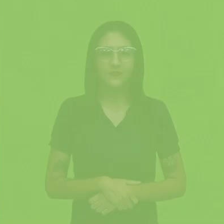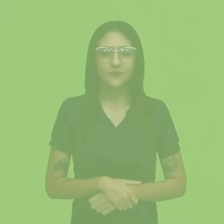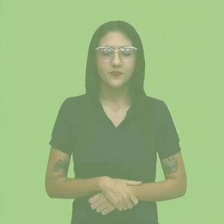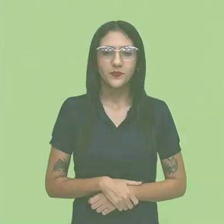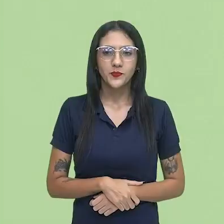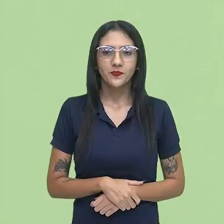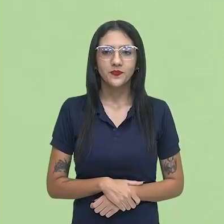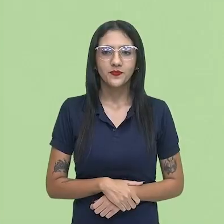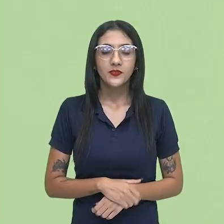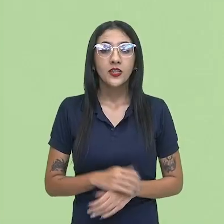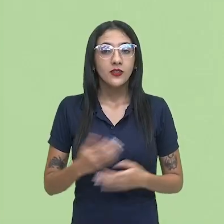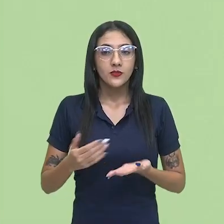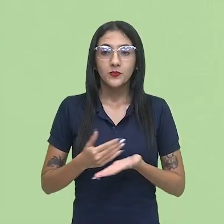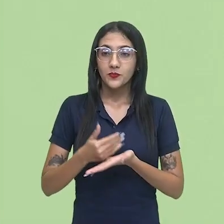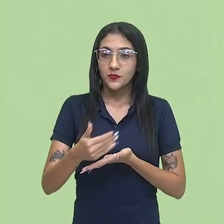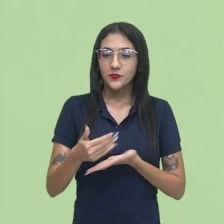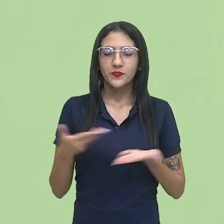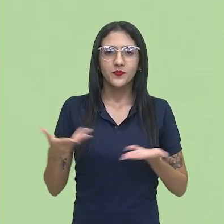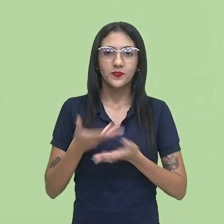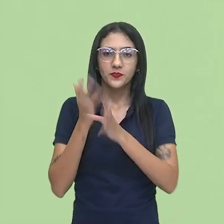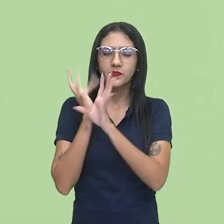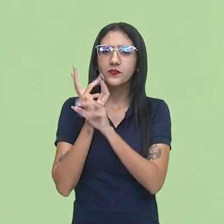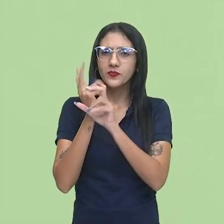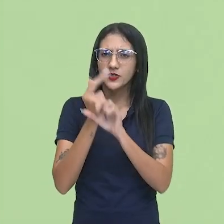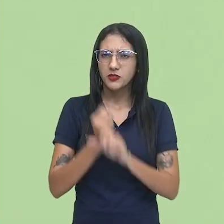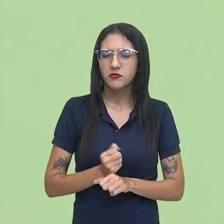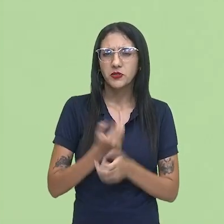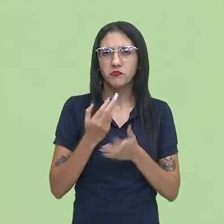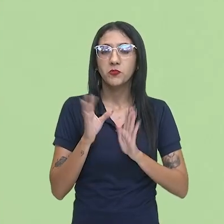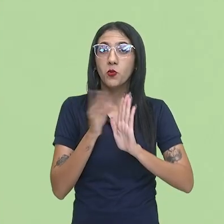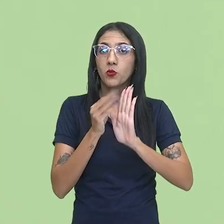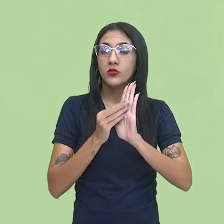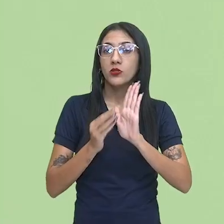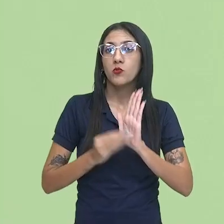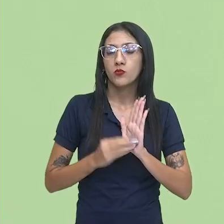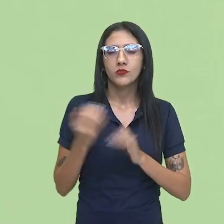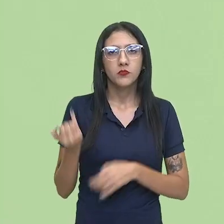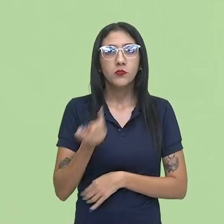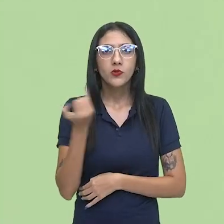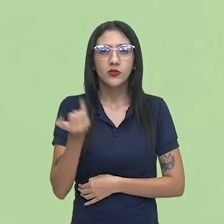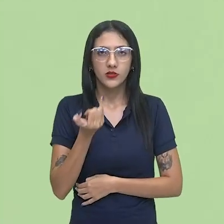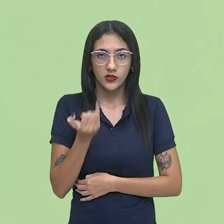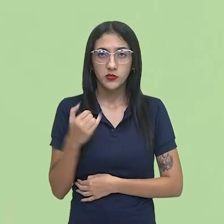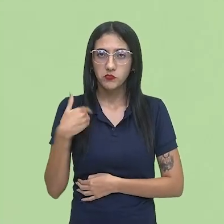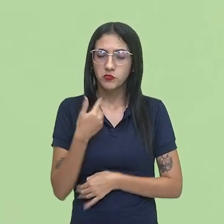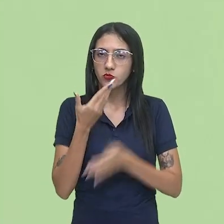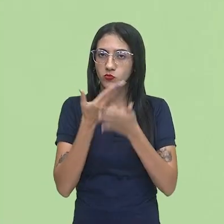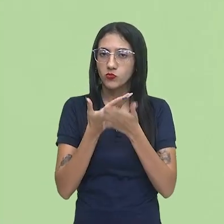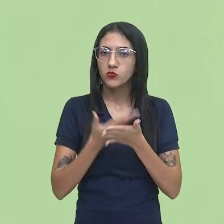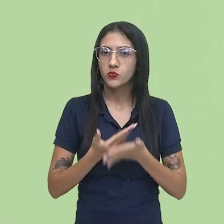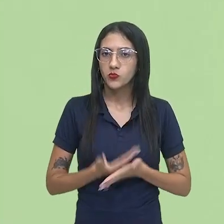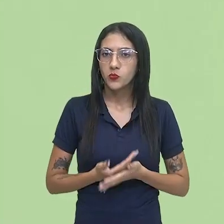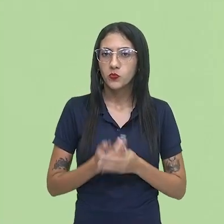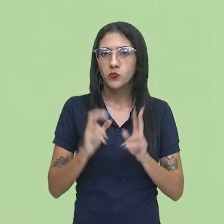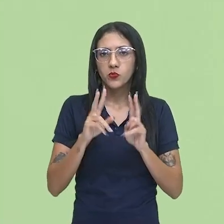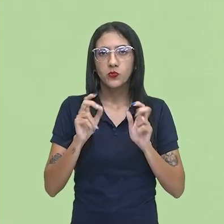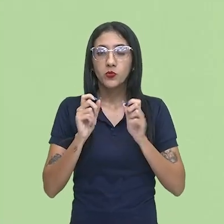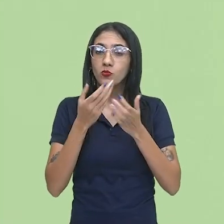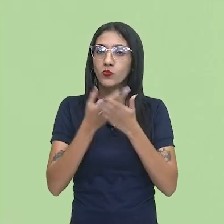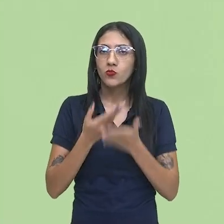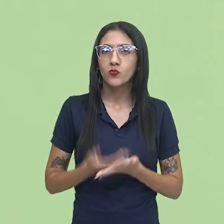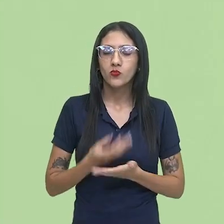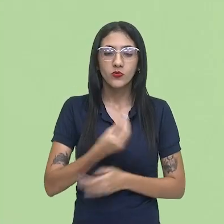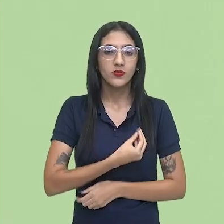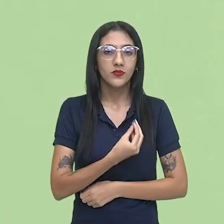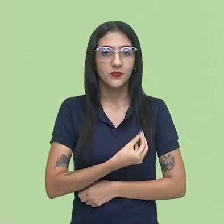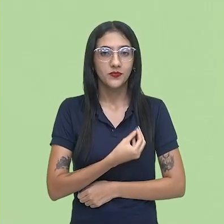Então, vamos começar aí a nossa revisão, né, pontuando alguns conteúdos bem importantes relacionados ao estudo da